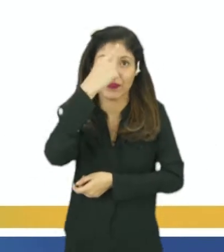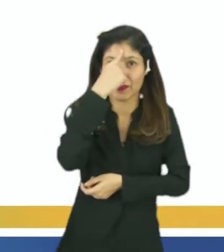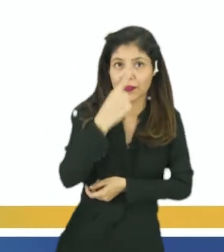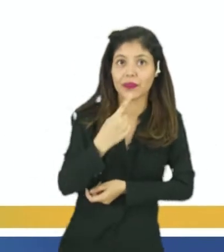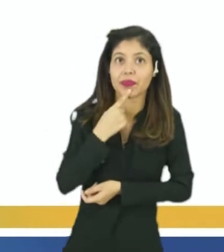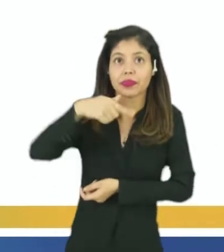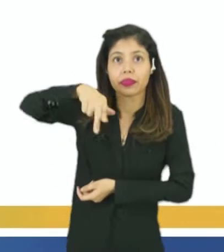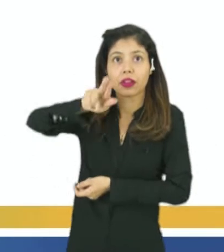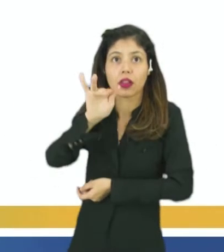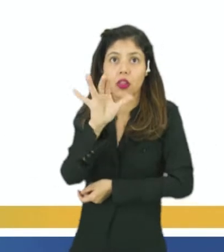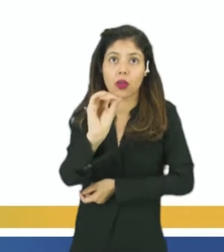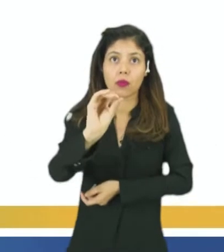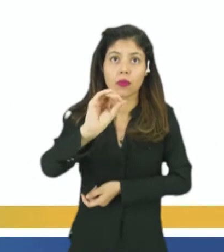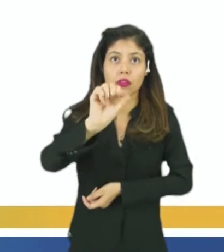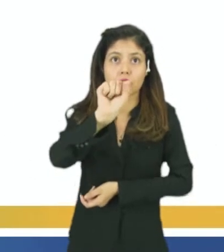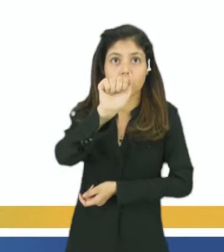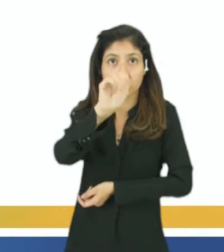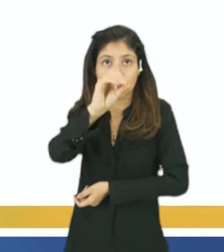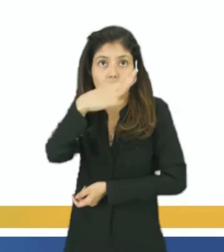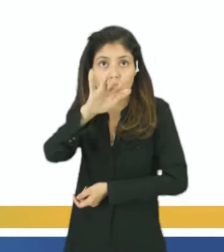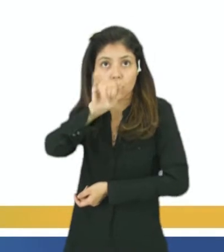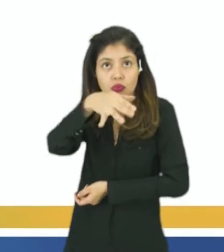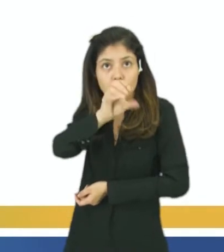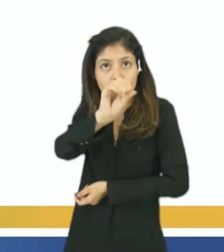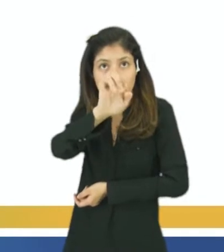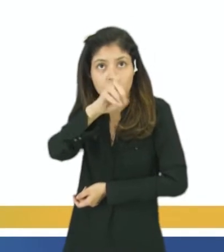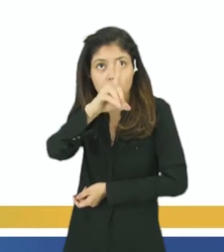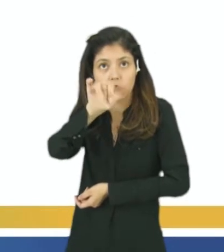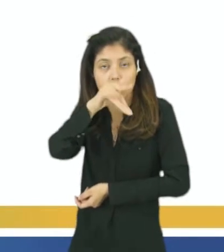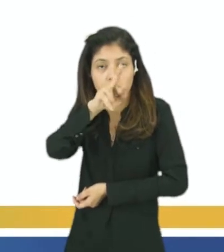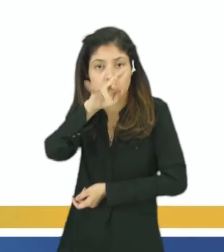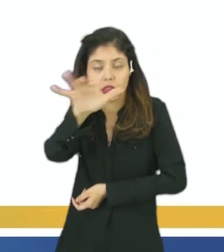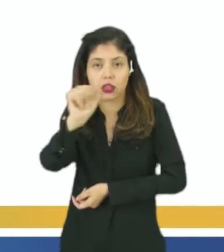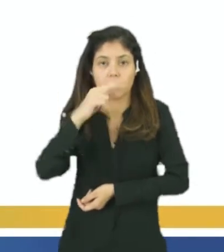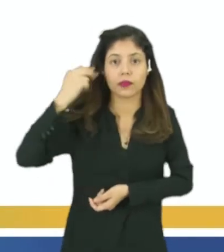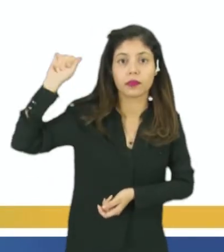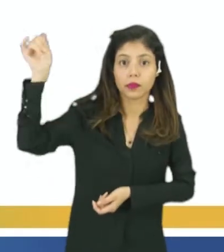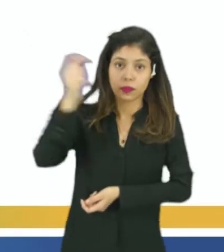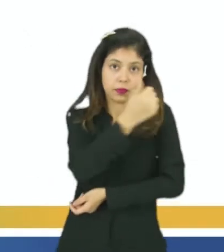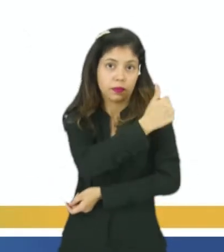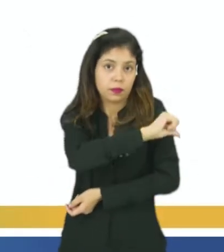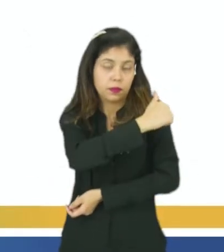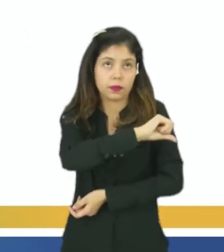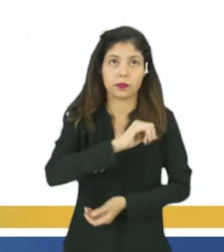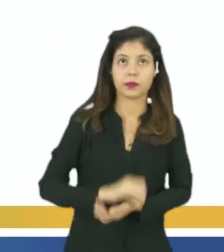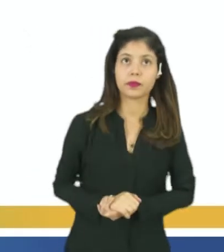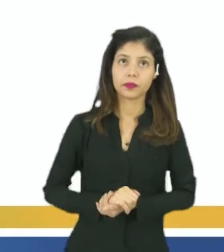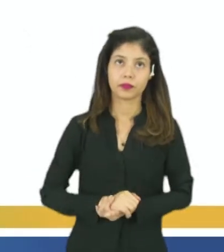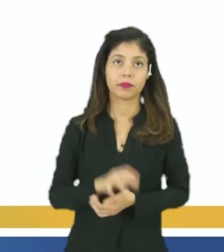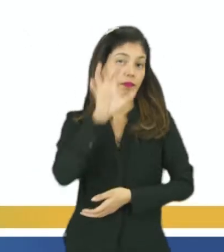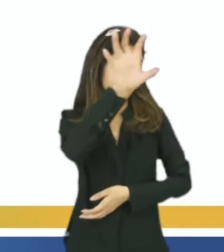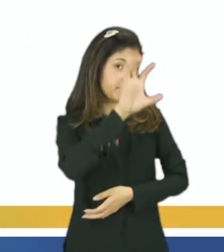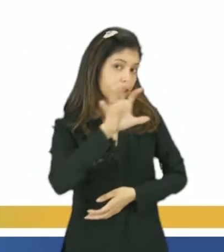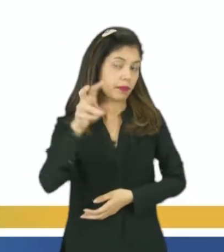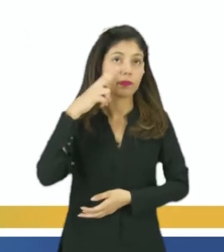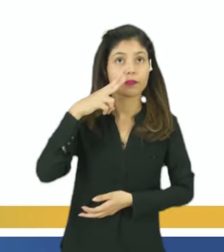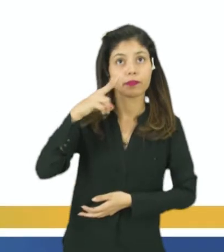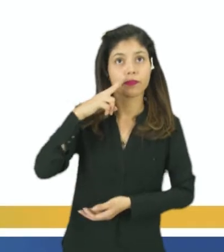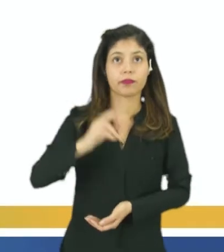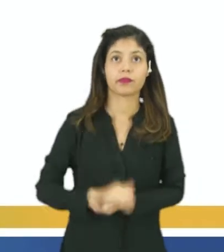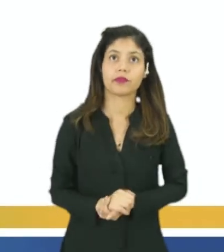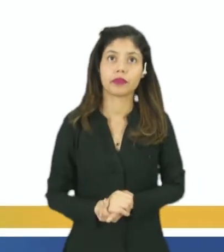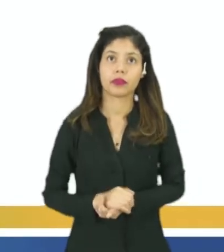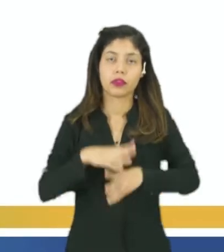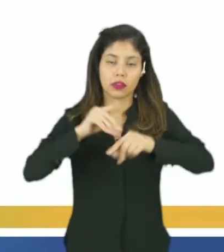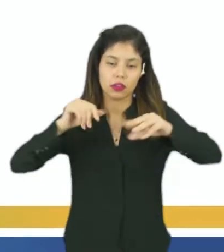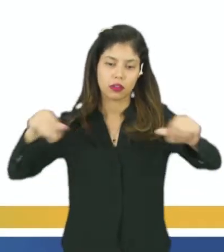do Quilombo São José da Serra, localizado no Rio de Janeiro, tá? E aí esse mapa a gente vai ver a questão